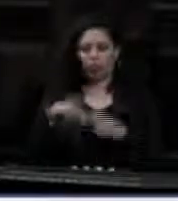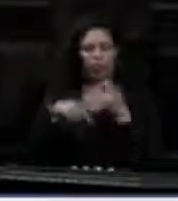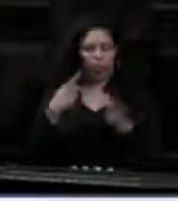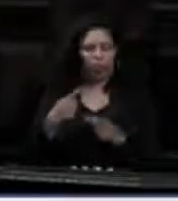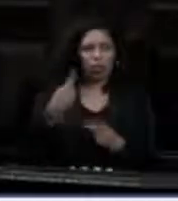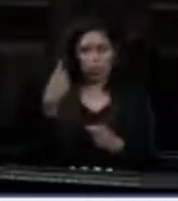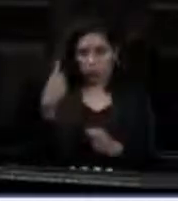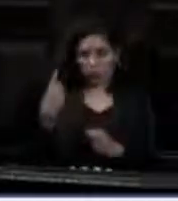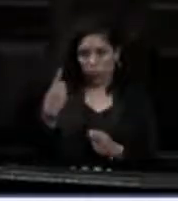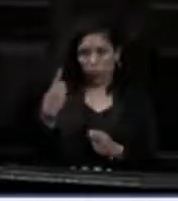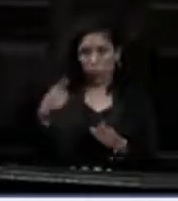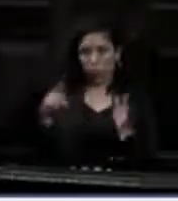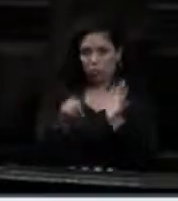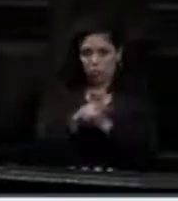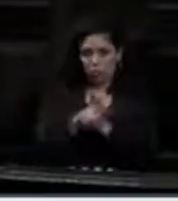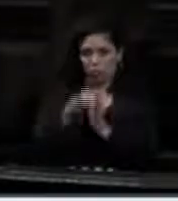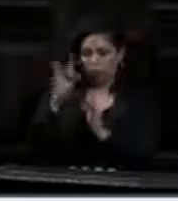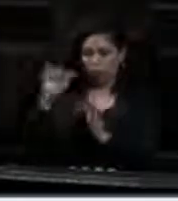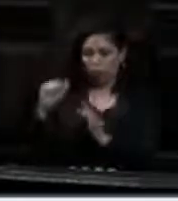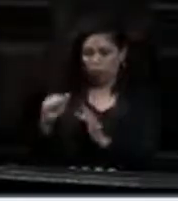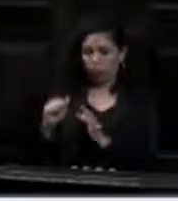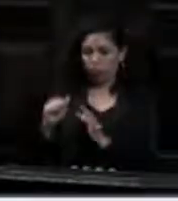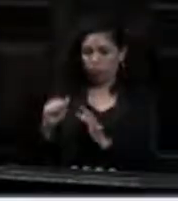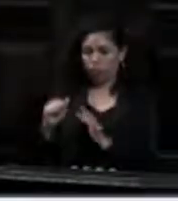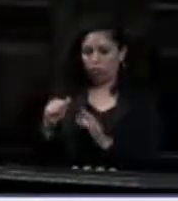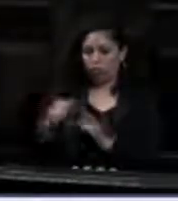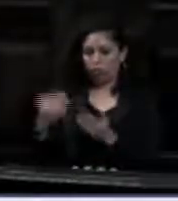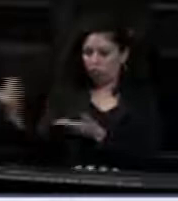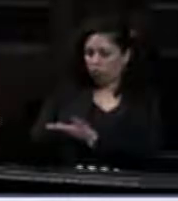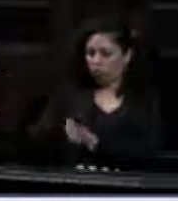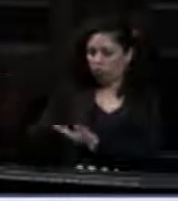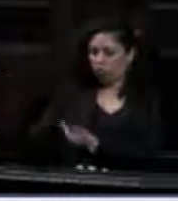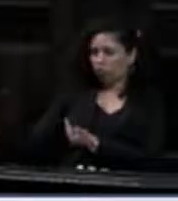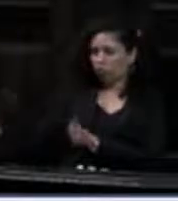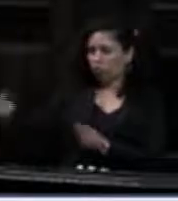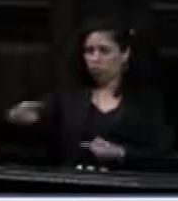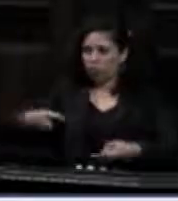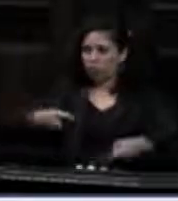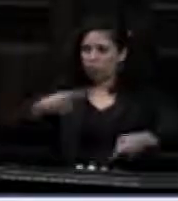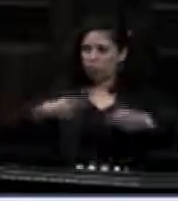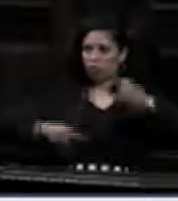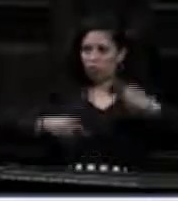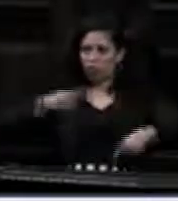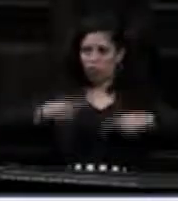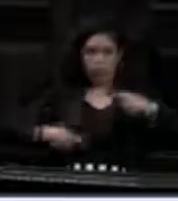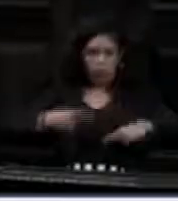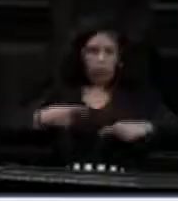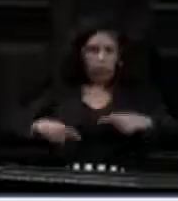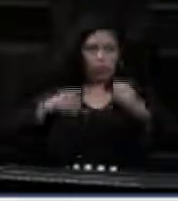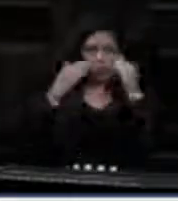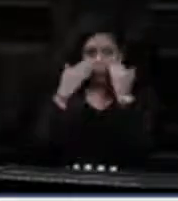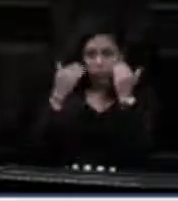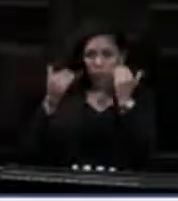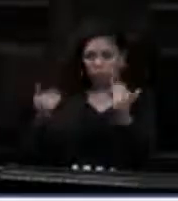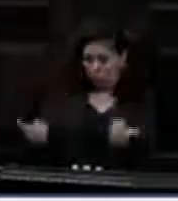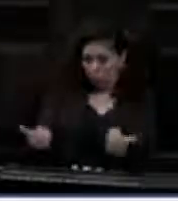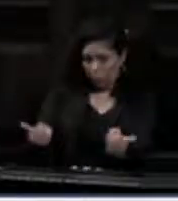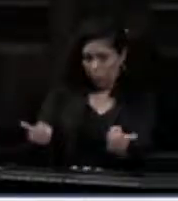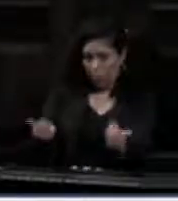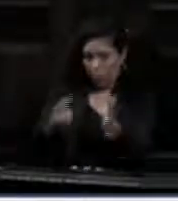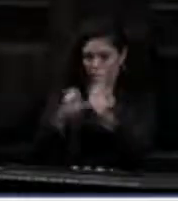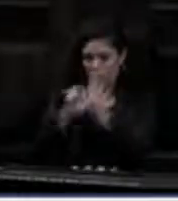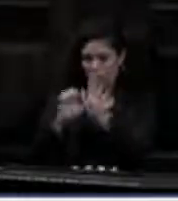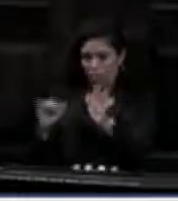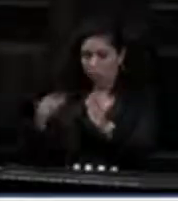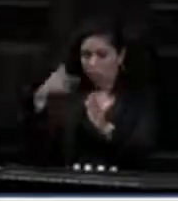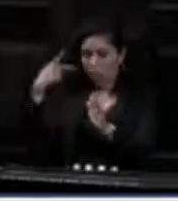do Parlamento Juvenil, que um jovem estudante apresentou uma legislação nesse